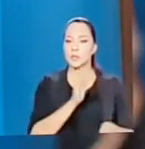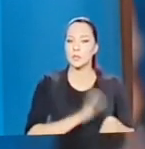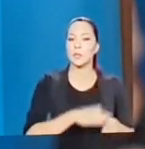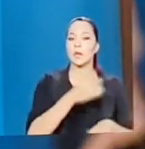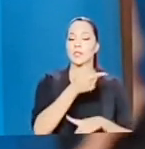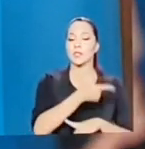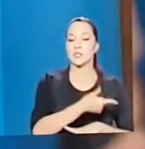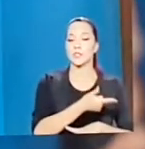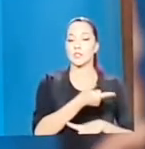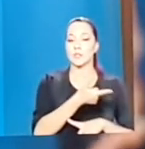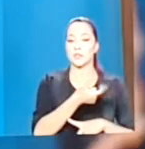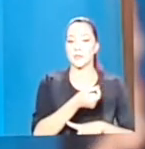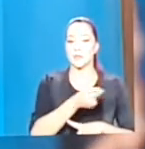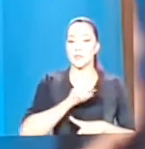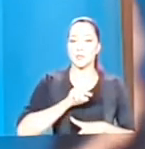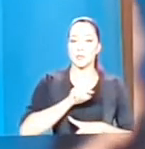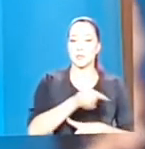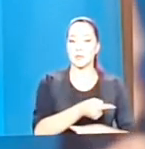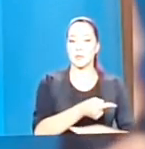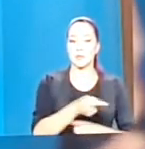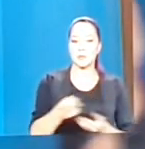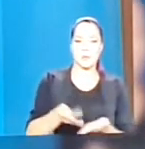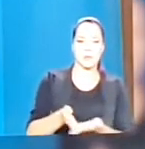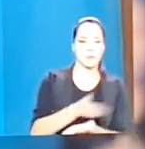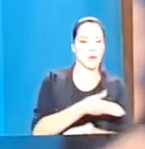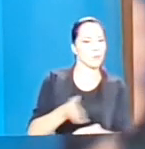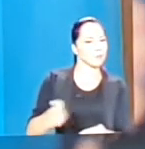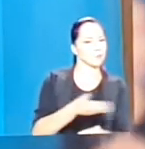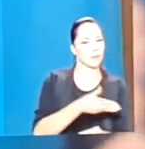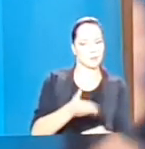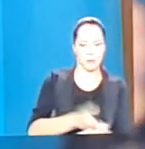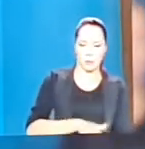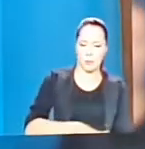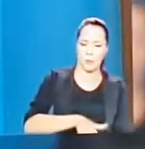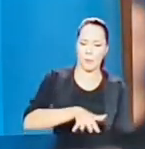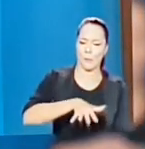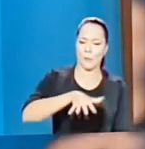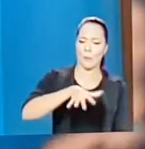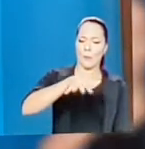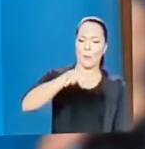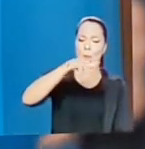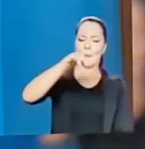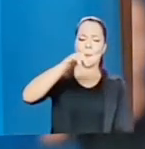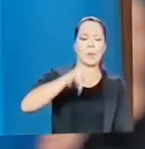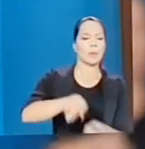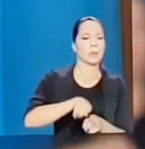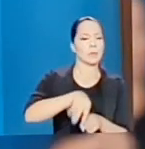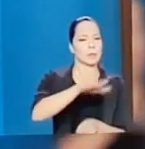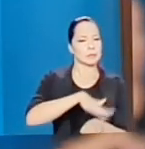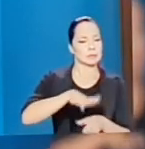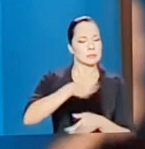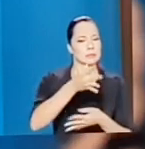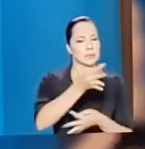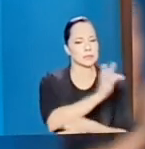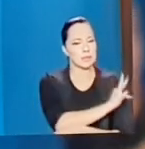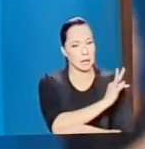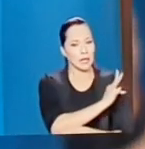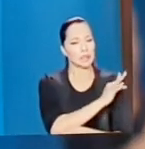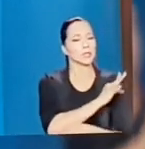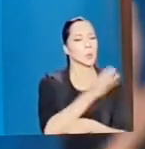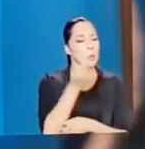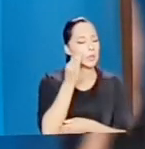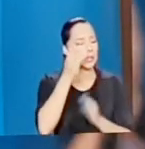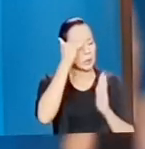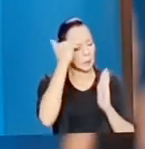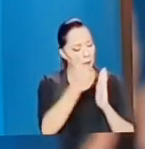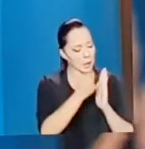de 20 mil páginas de denso material técnico, buscando cumprir